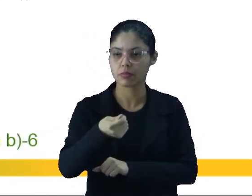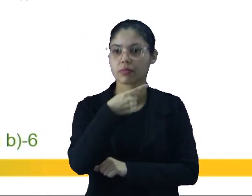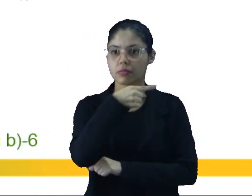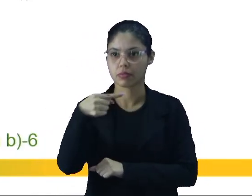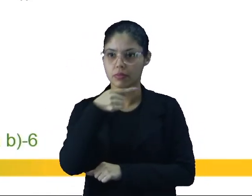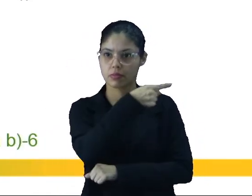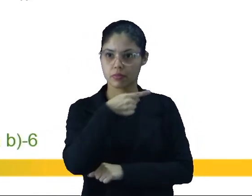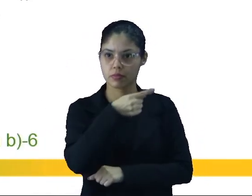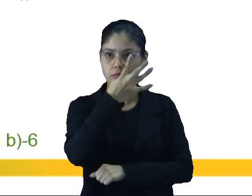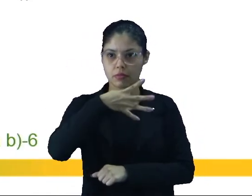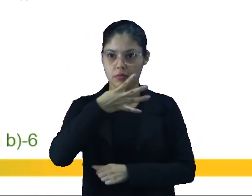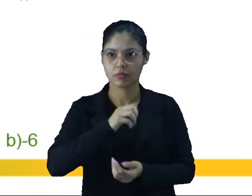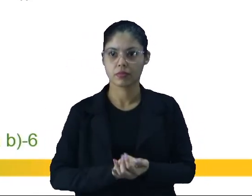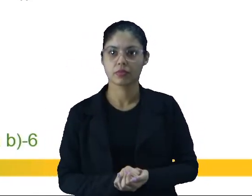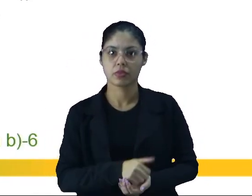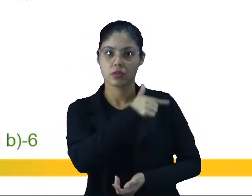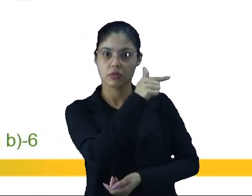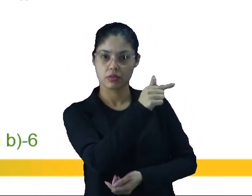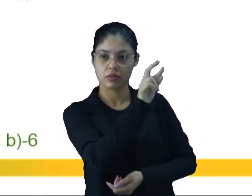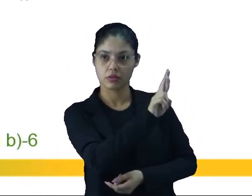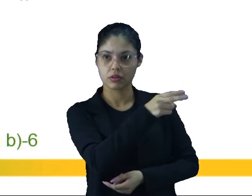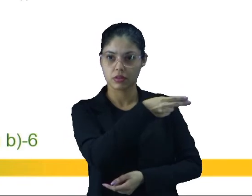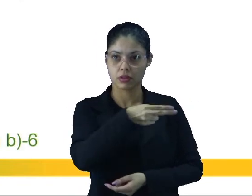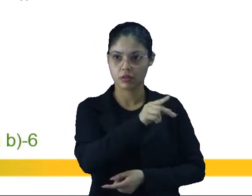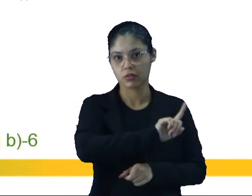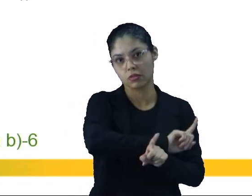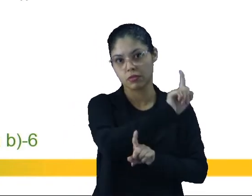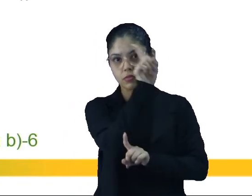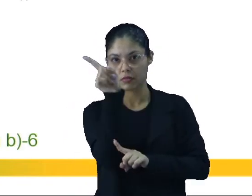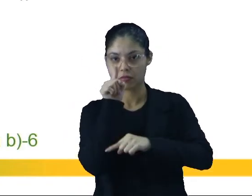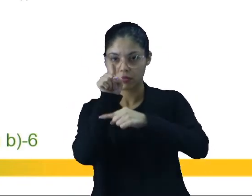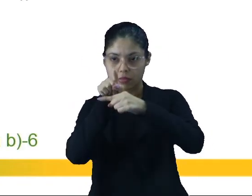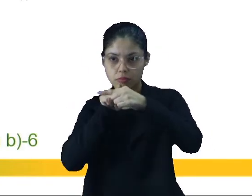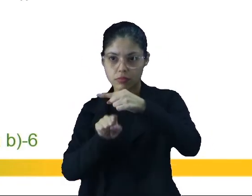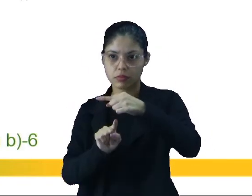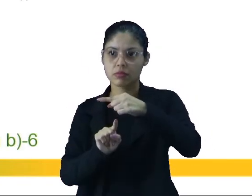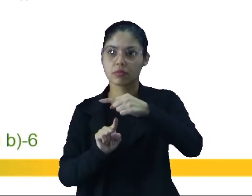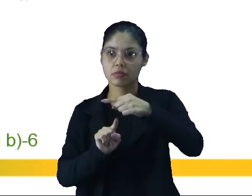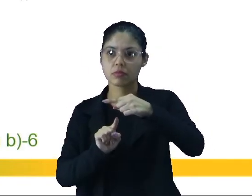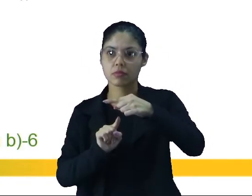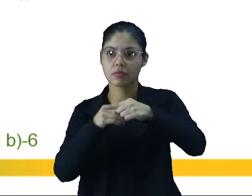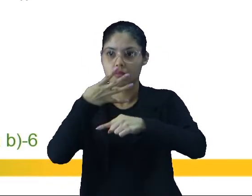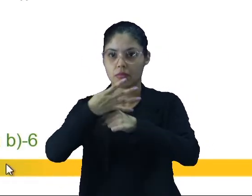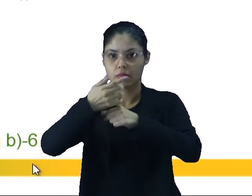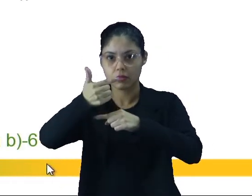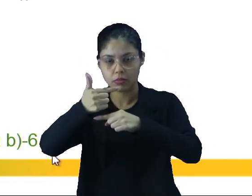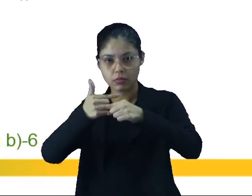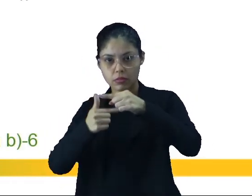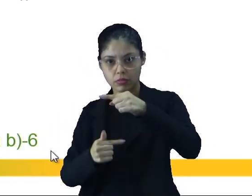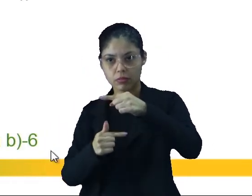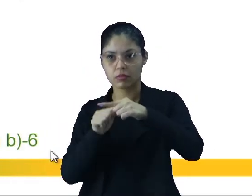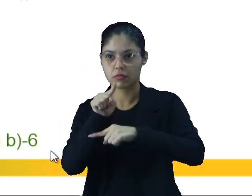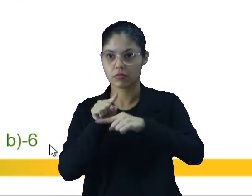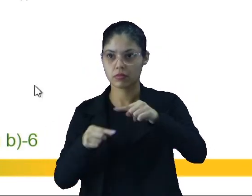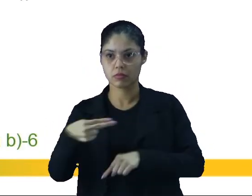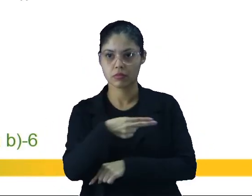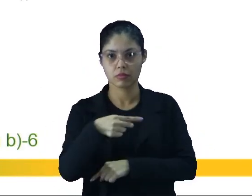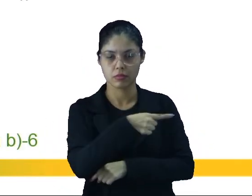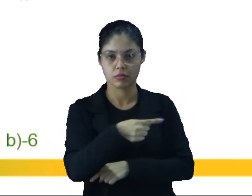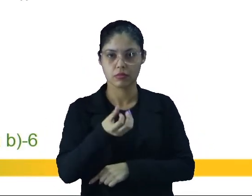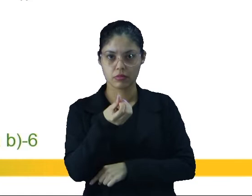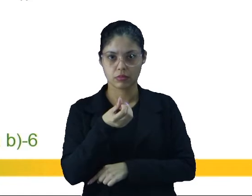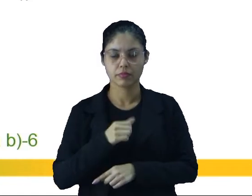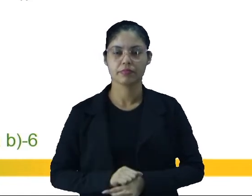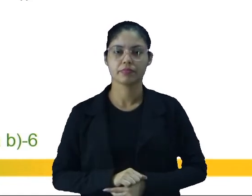menos 42. O 7 que está multiplicando vai passar dividindo, então a minha razão é igual a menos 6.